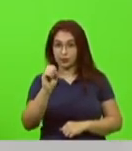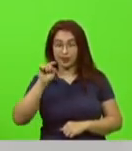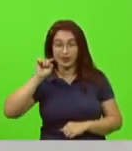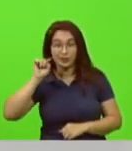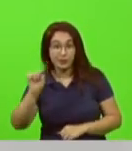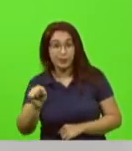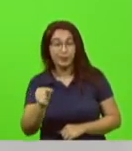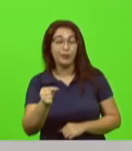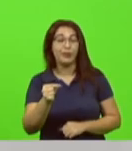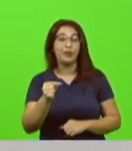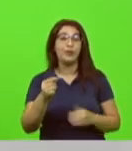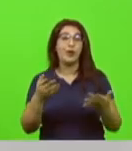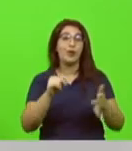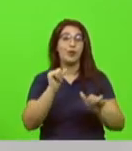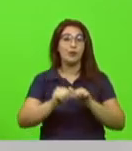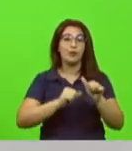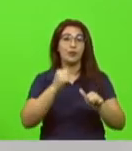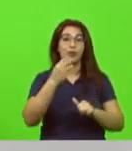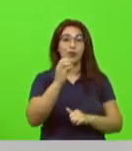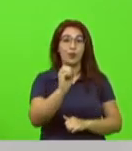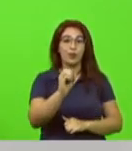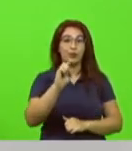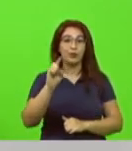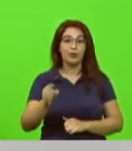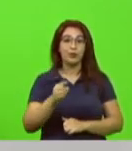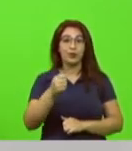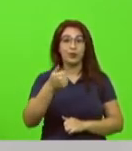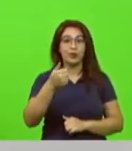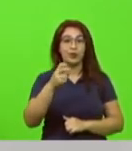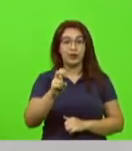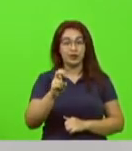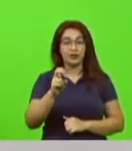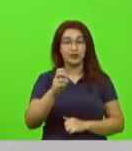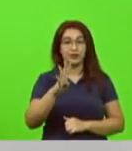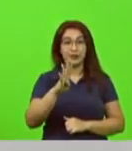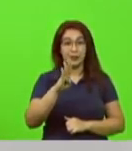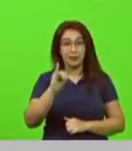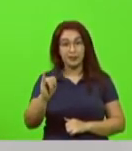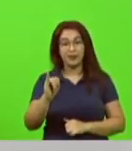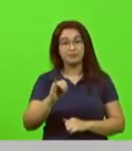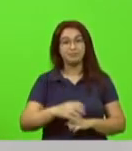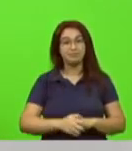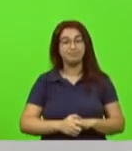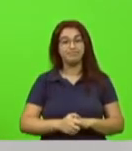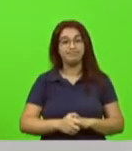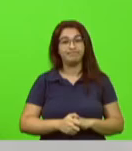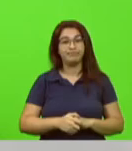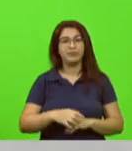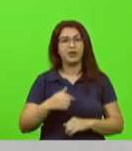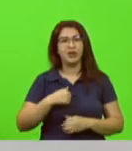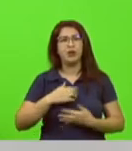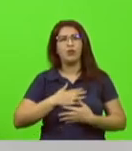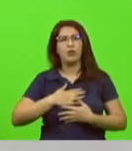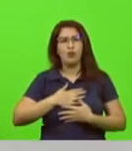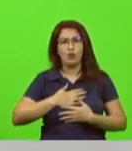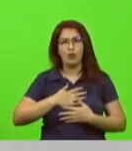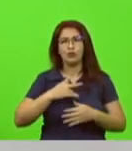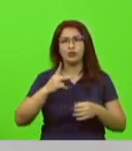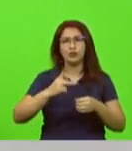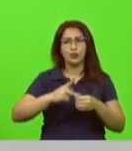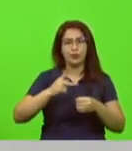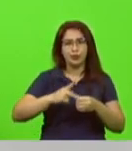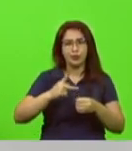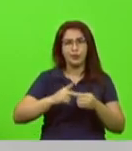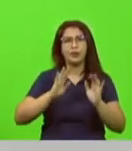8,15 bilhões. E assim por diante. Você sabe que eu sou um apaixonado pela Petrobras, ontem eu já falei isso